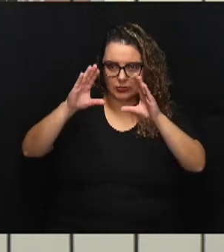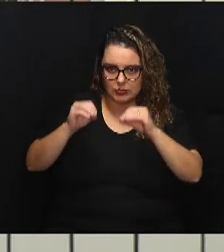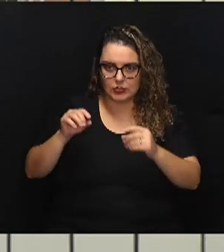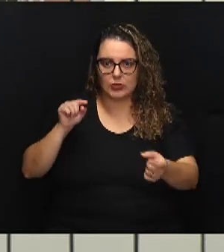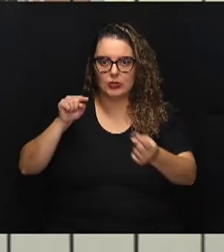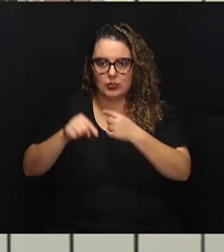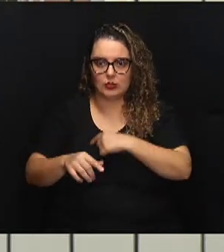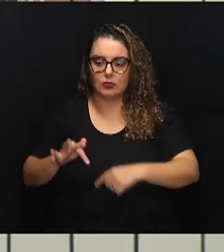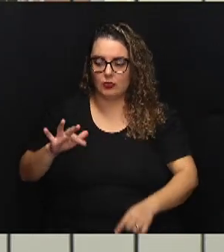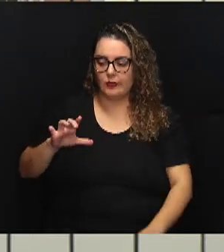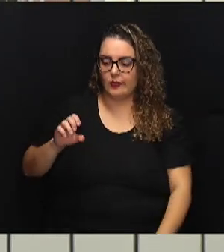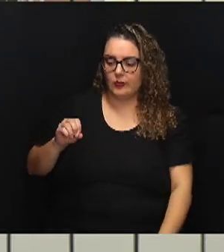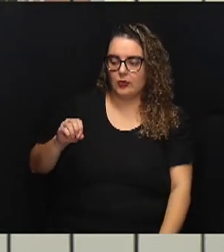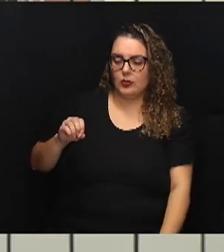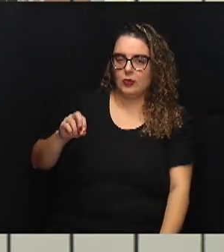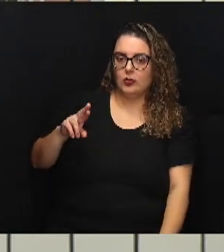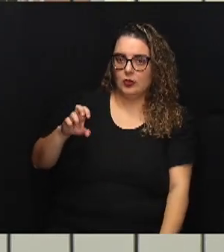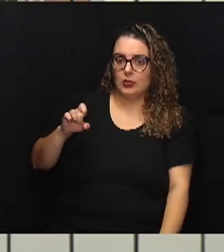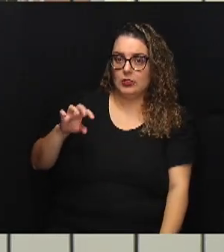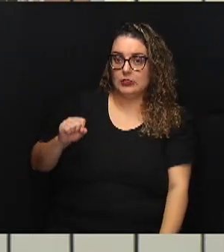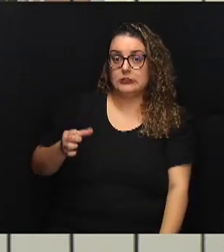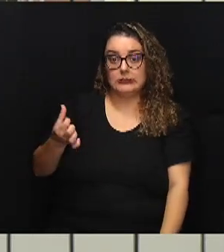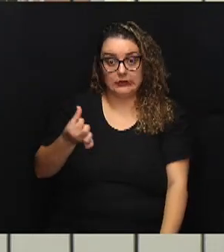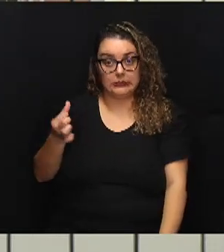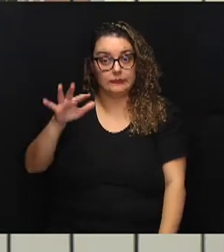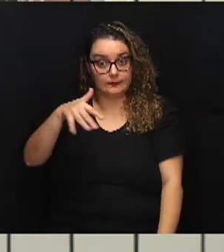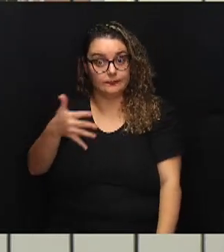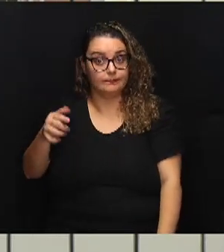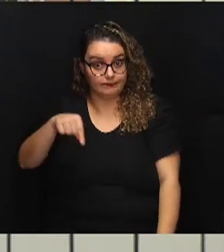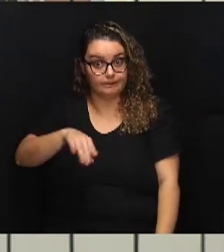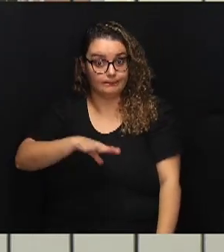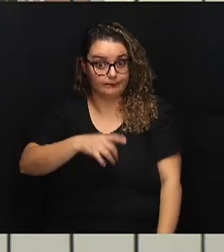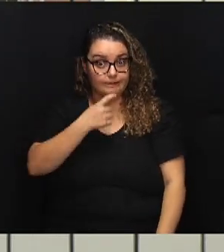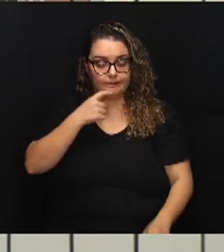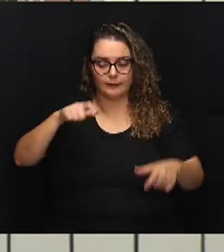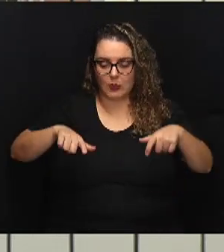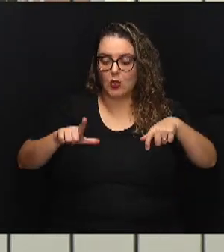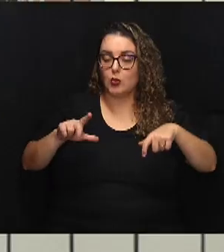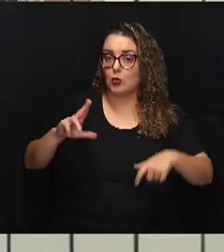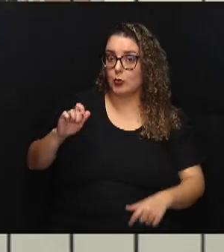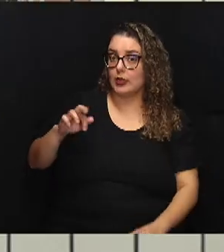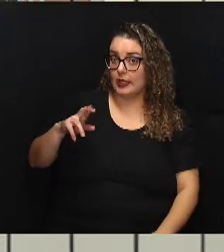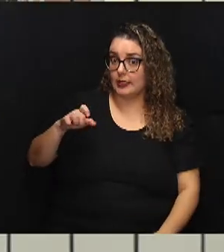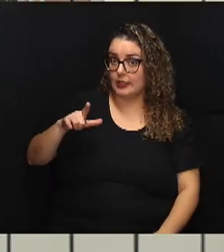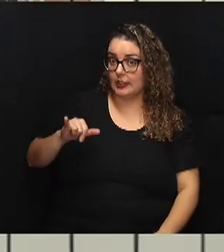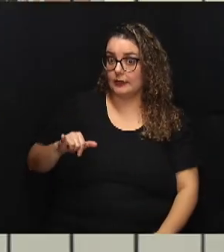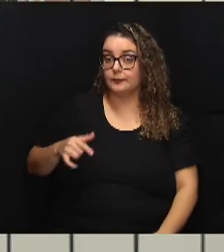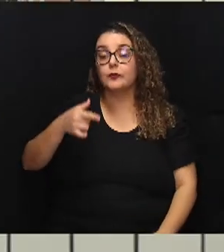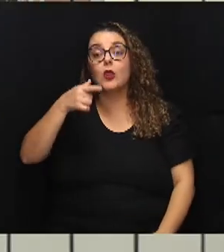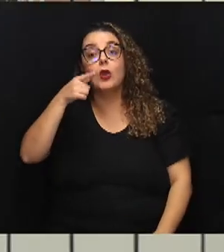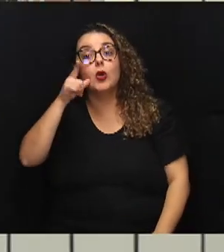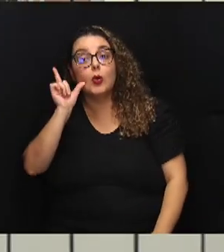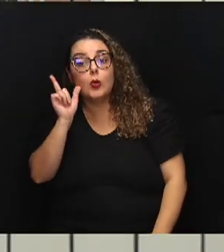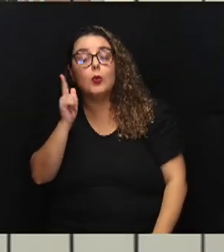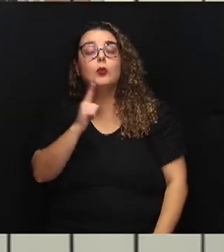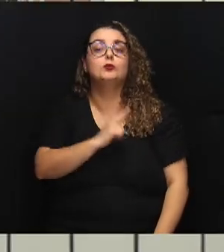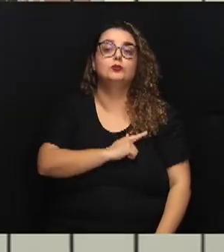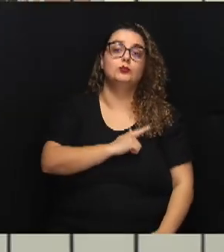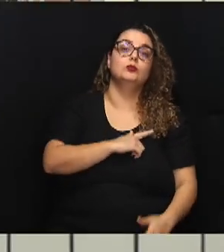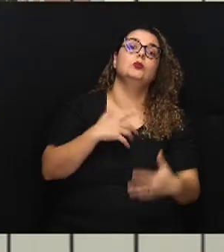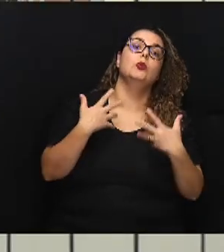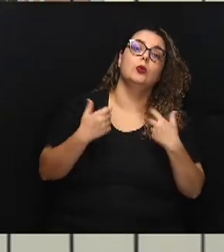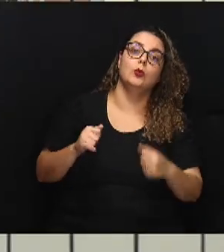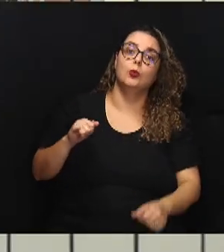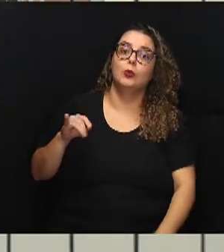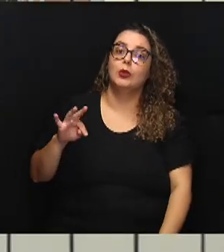o Floresta, 6º colocado aqui em Campinas, no Moisés Lucarelli. E ontem o Guarani recebeu o